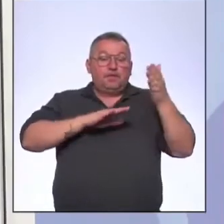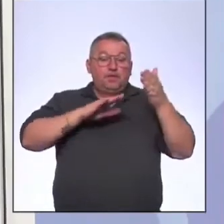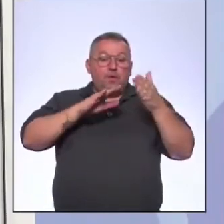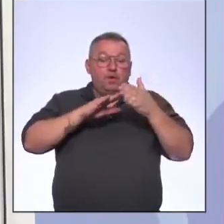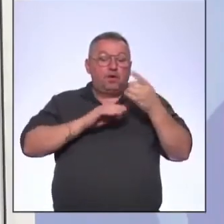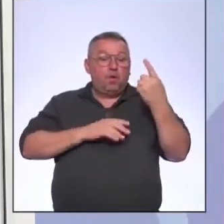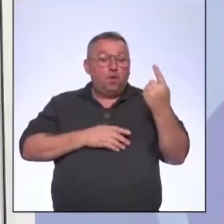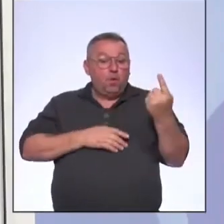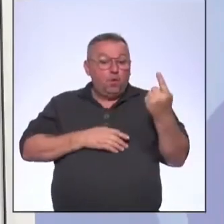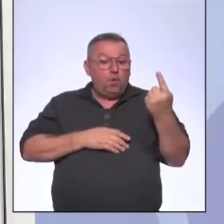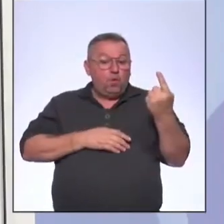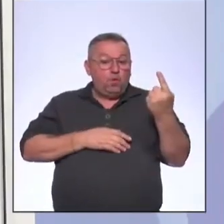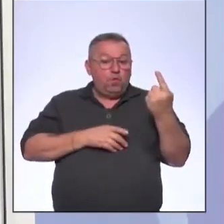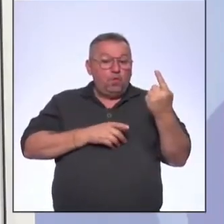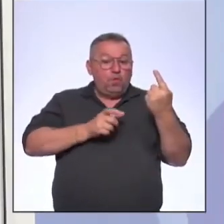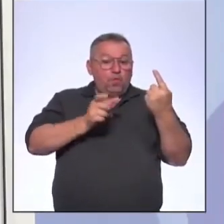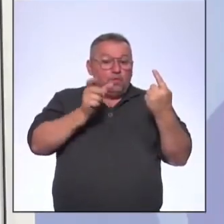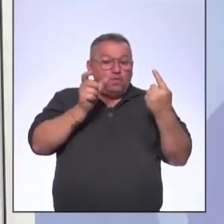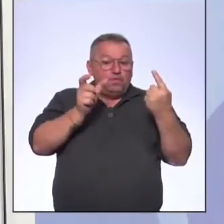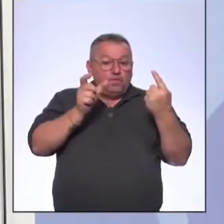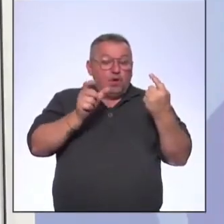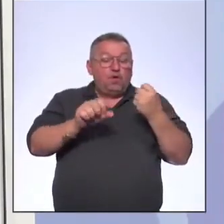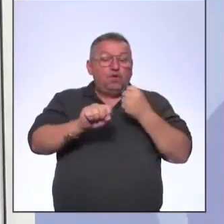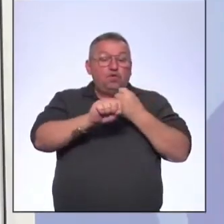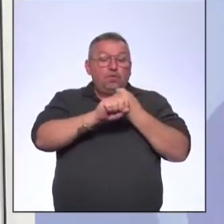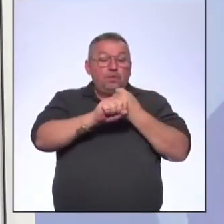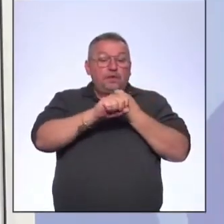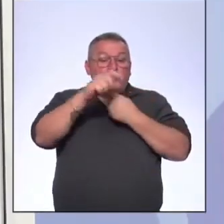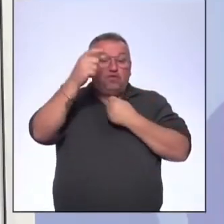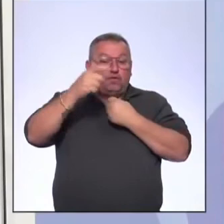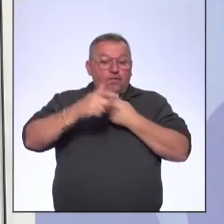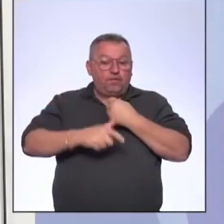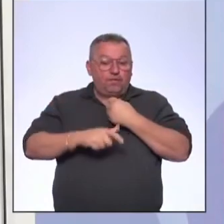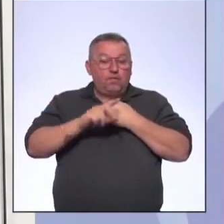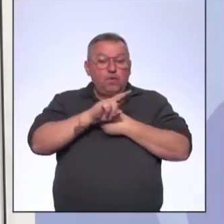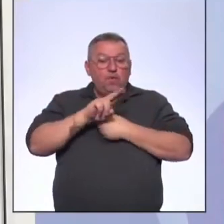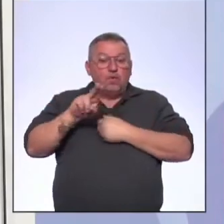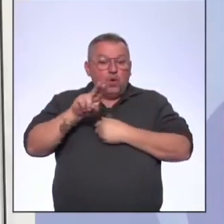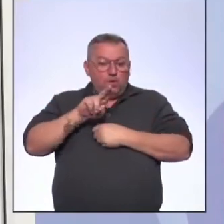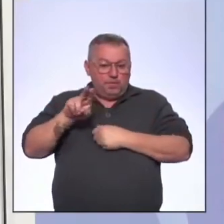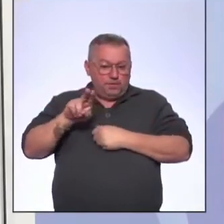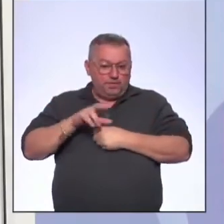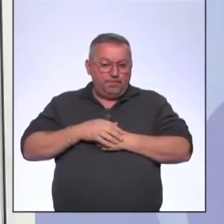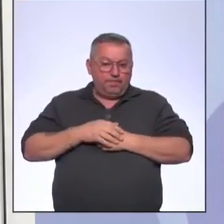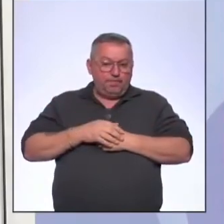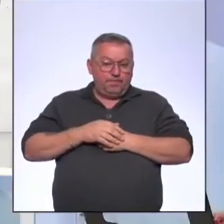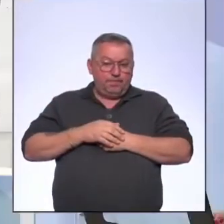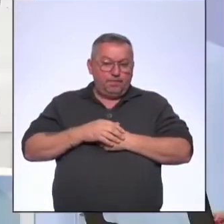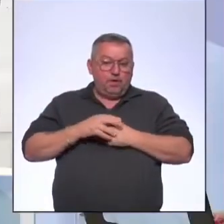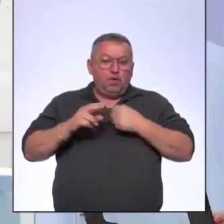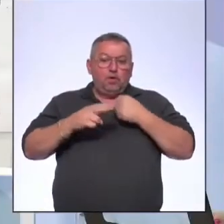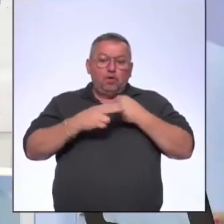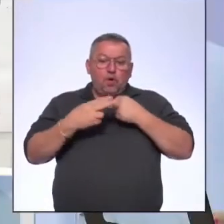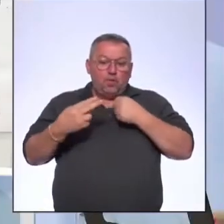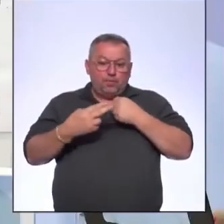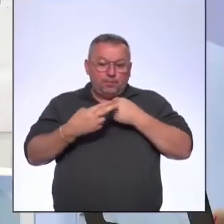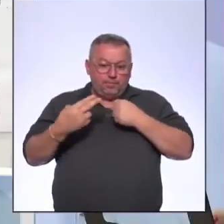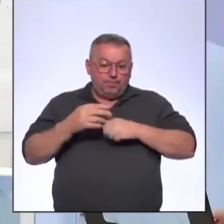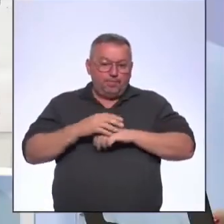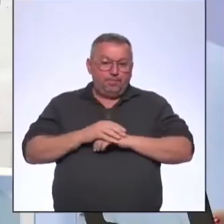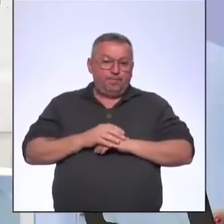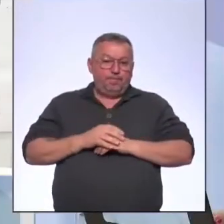formadas somente por substantivos, por nomes, vamos dizer assim, todas formadas por nomes,